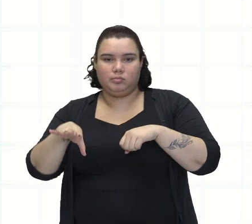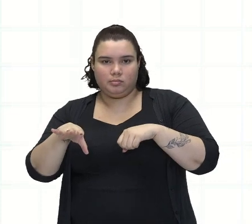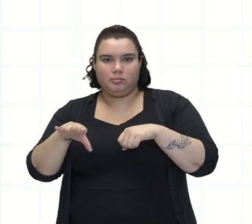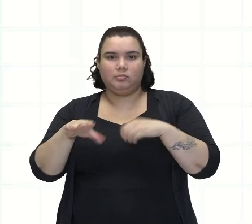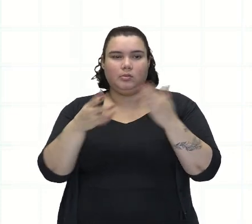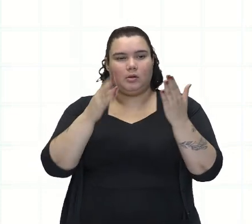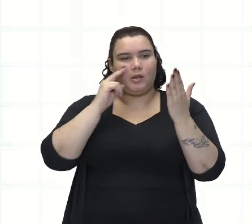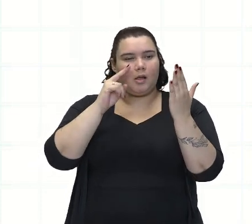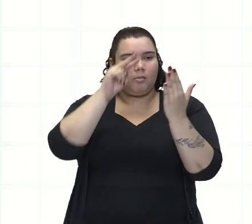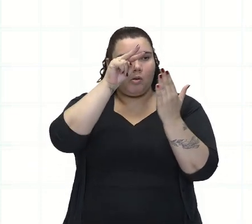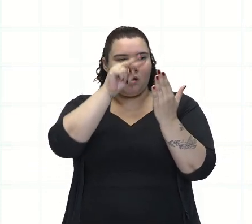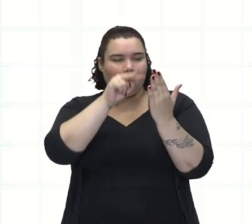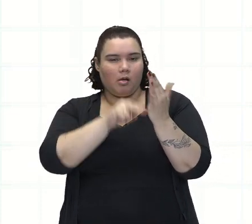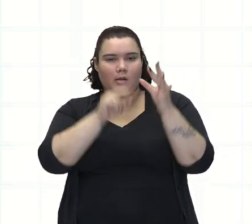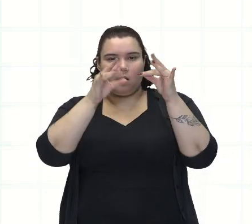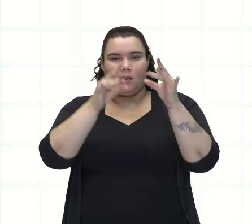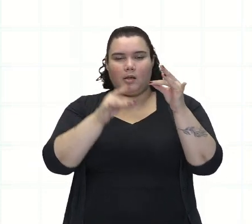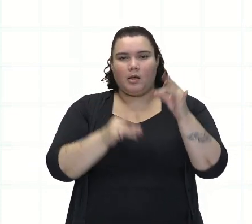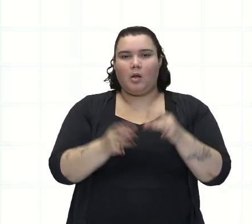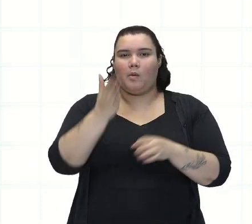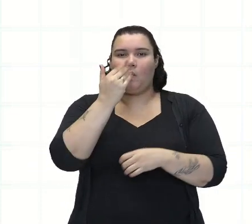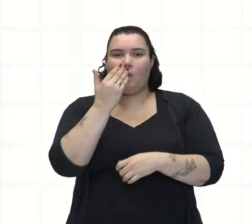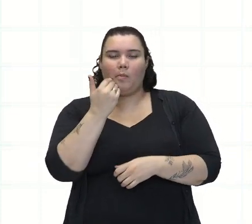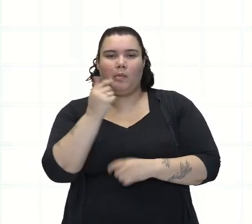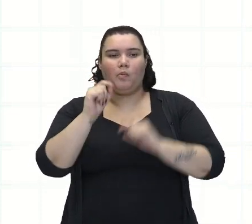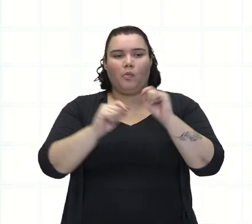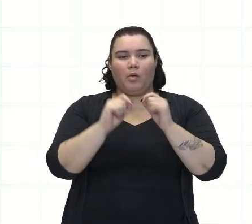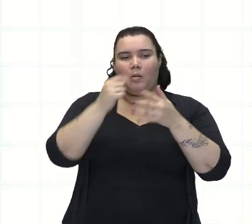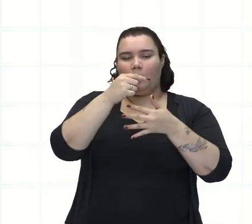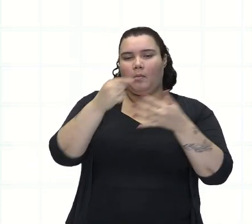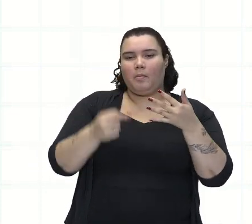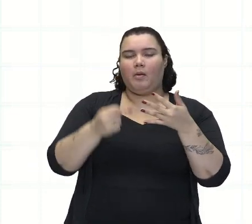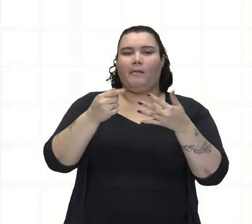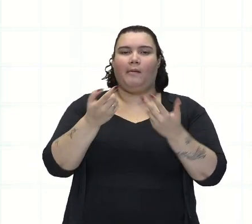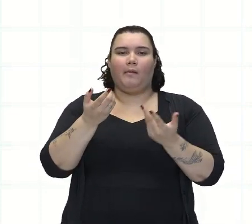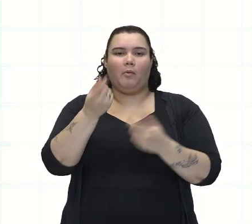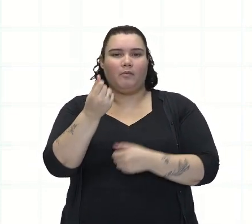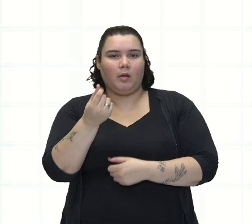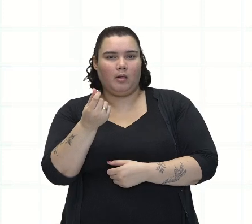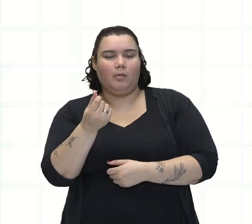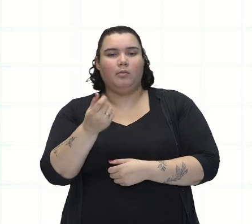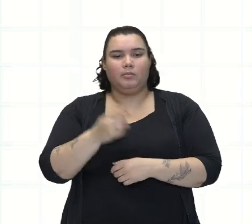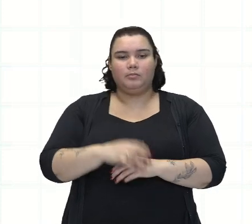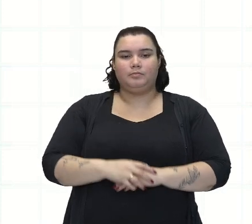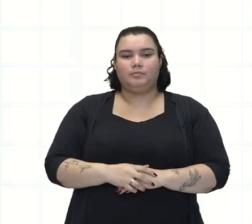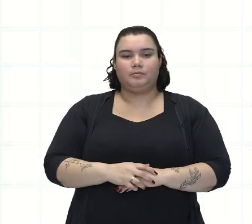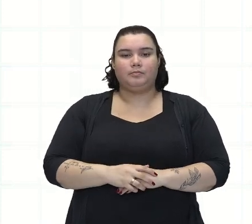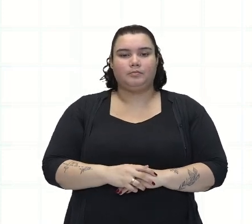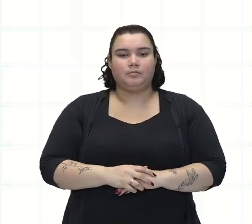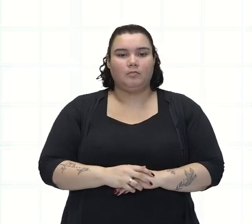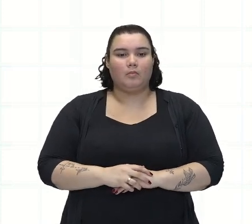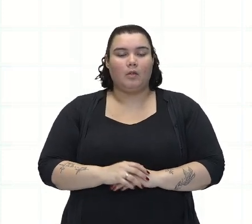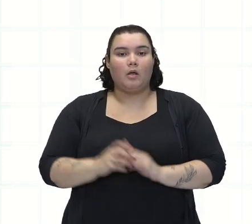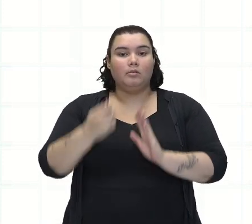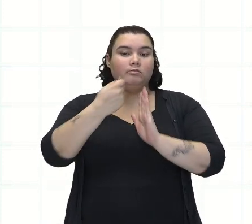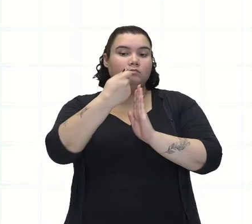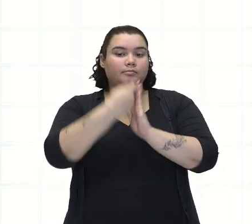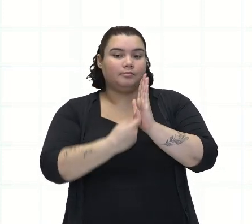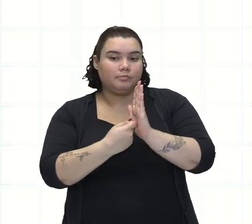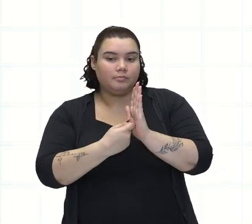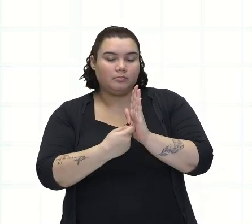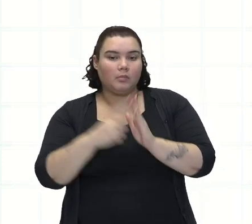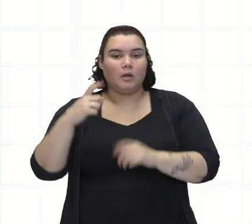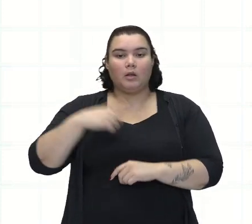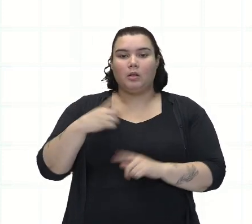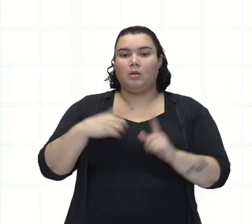vai descrevendo a comida, o preço, né, a bebida, certo? E na tipologia dissertação, temos